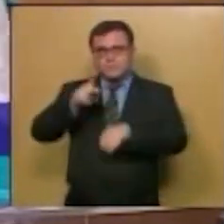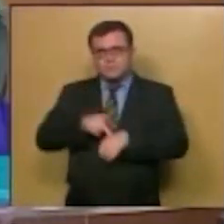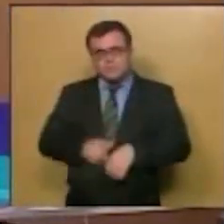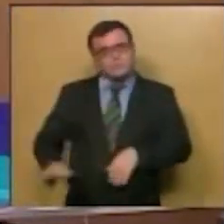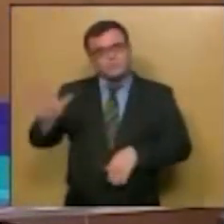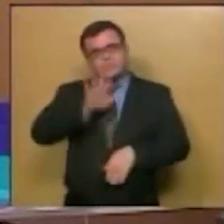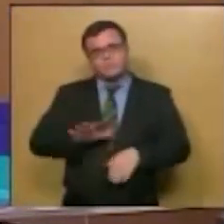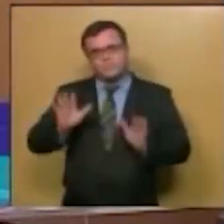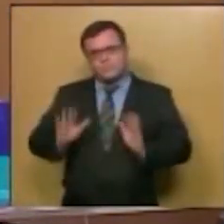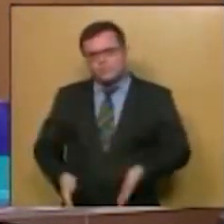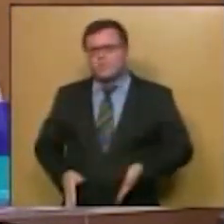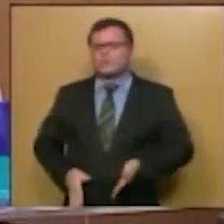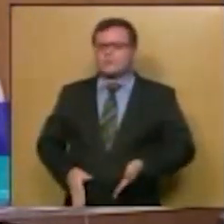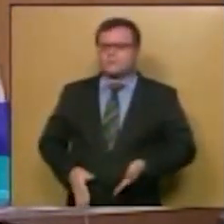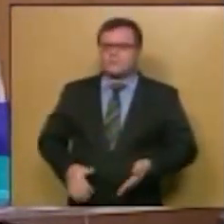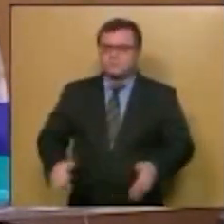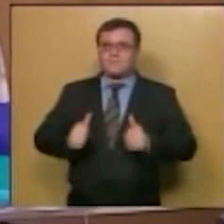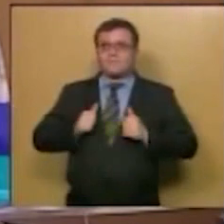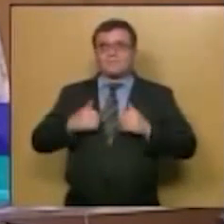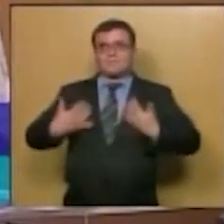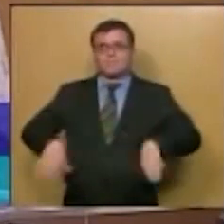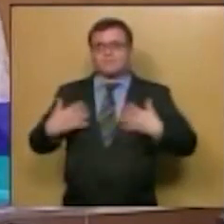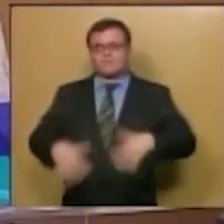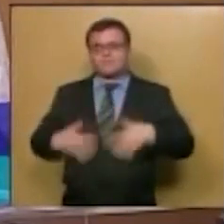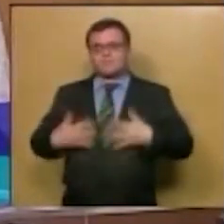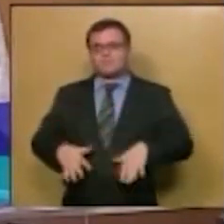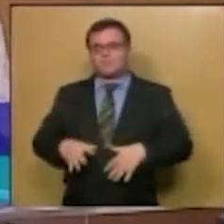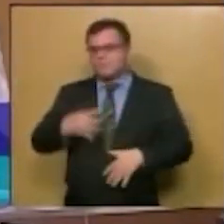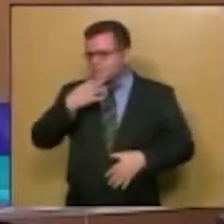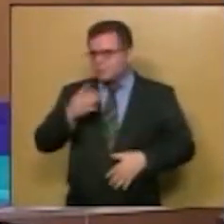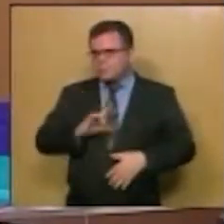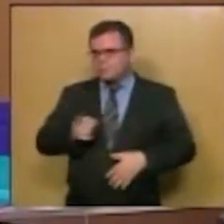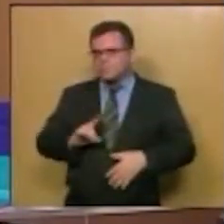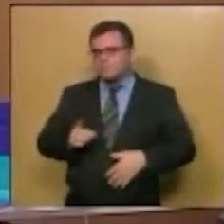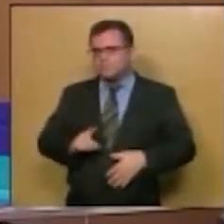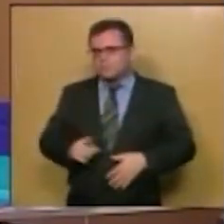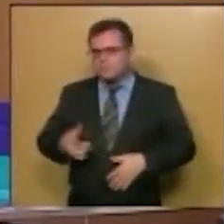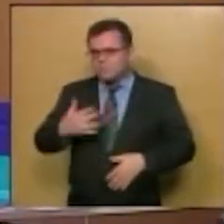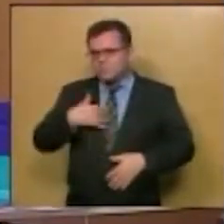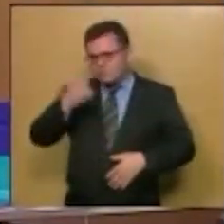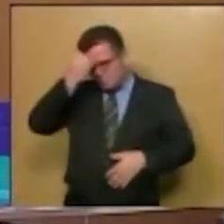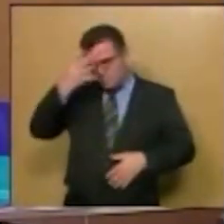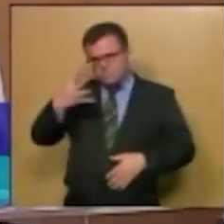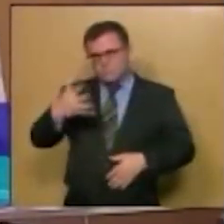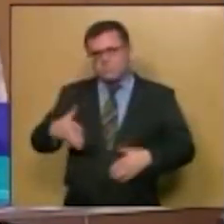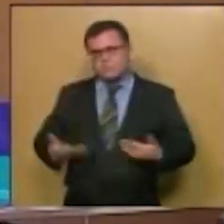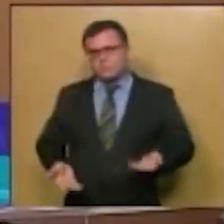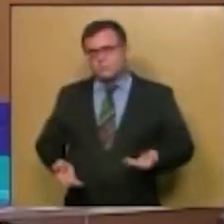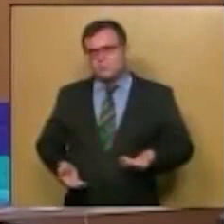pontos para o desconhecido passei pela área do esquecimento para